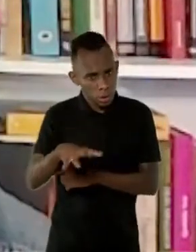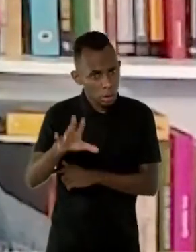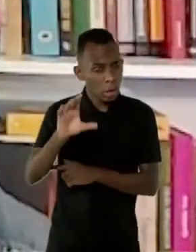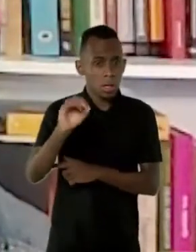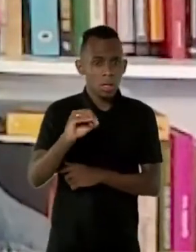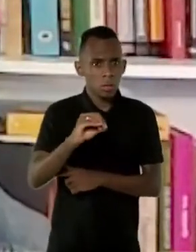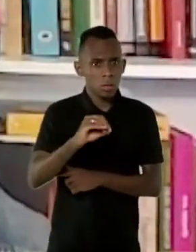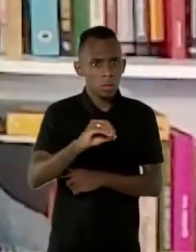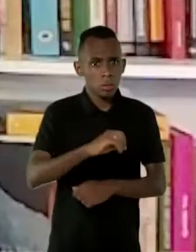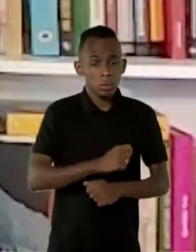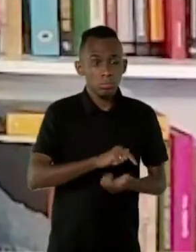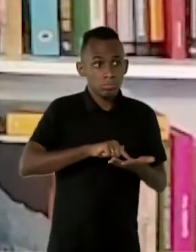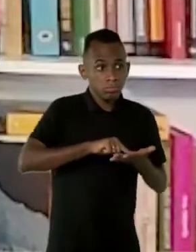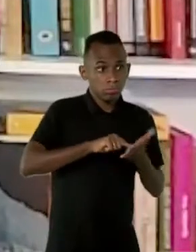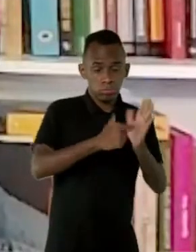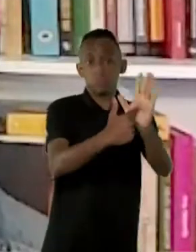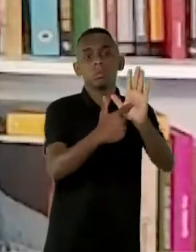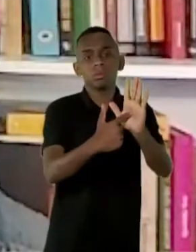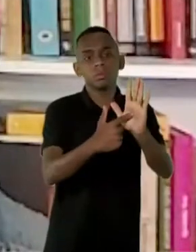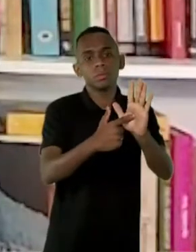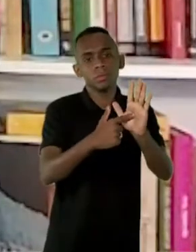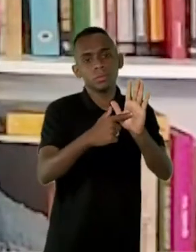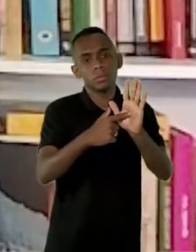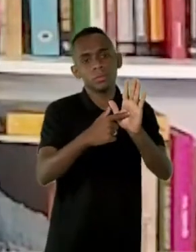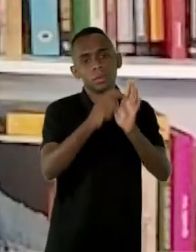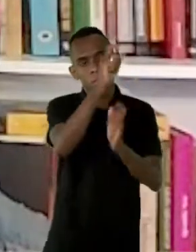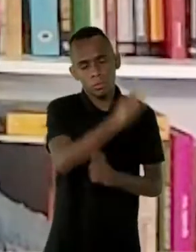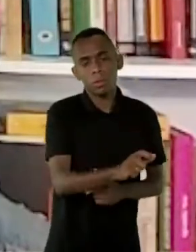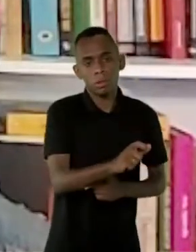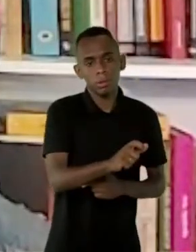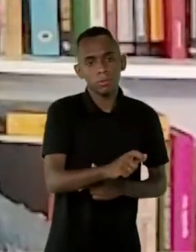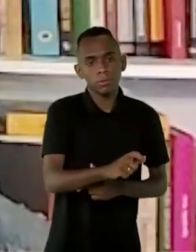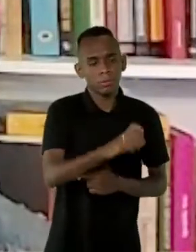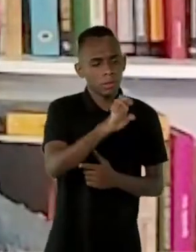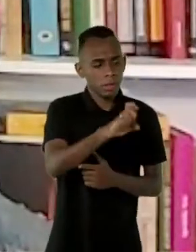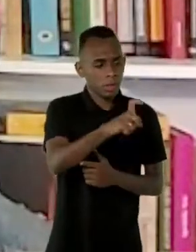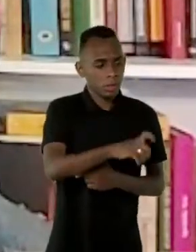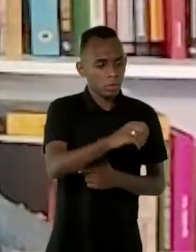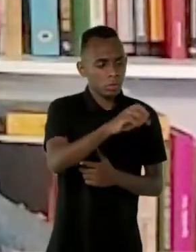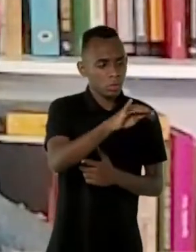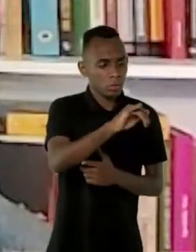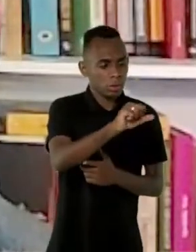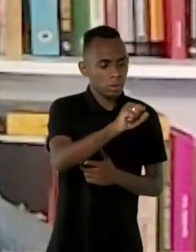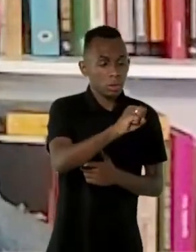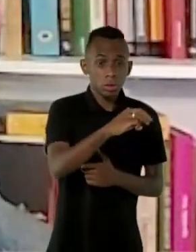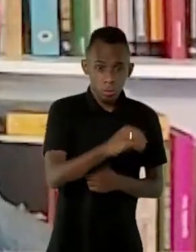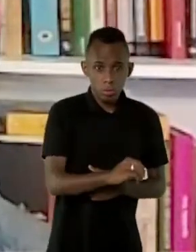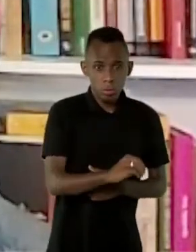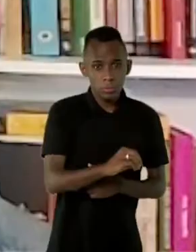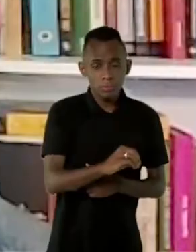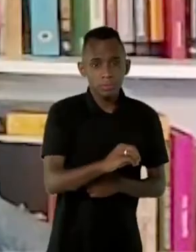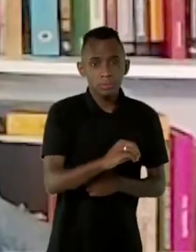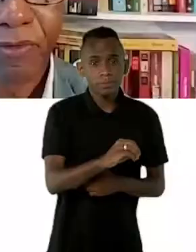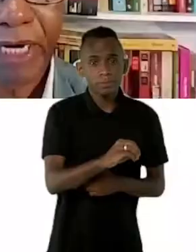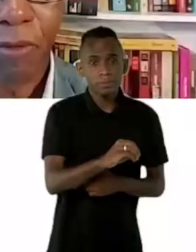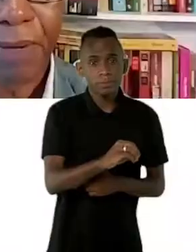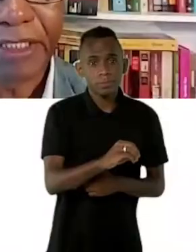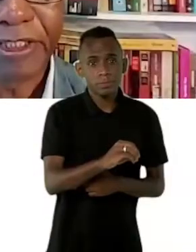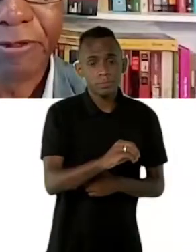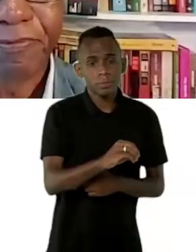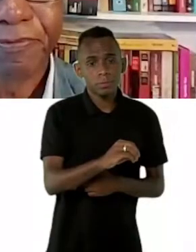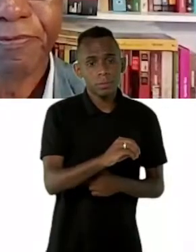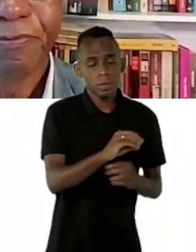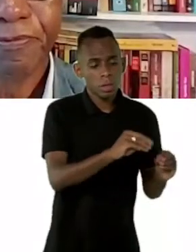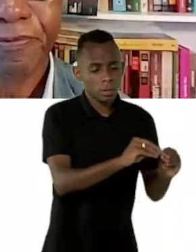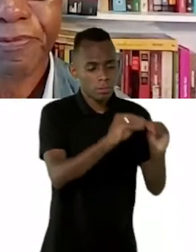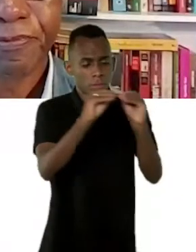Carolina. Sobre a questão do exotismo da Carolina, você perguntou, né? Falou sobre exotismo e... Sobre